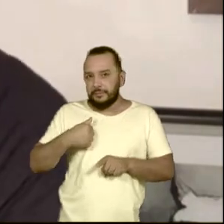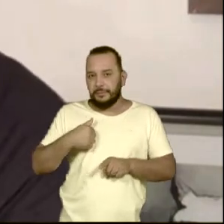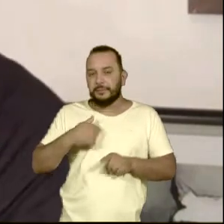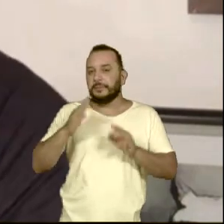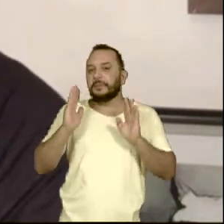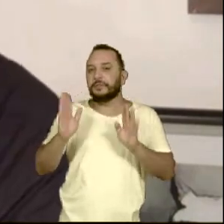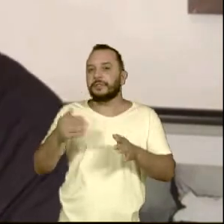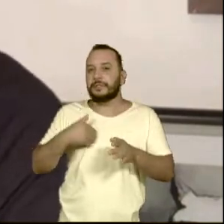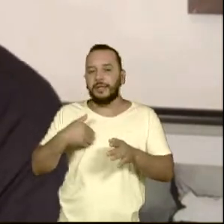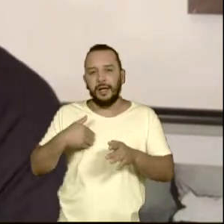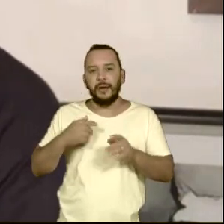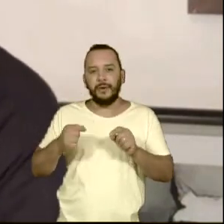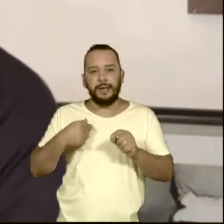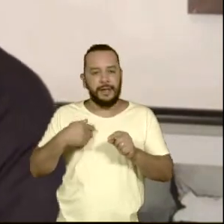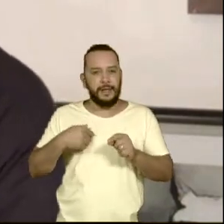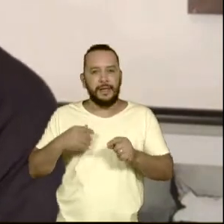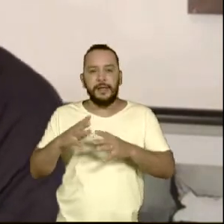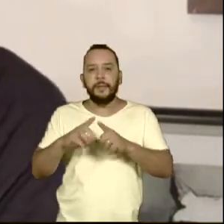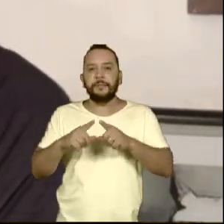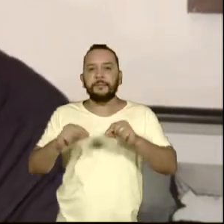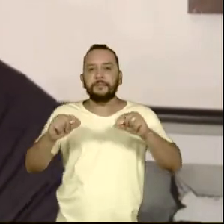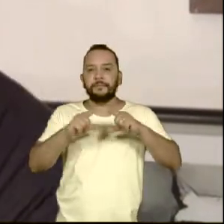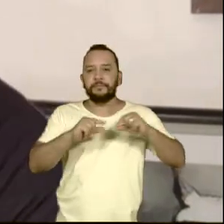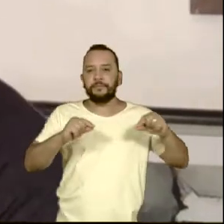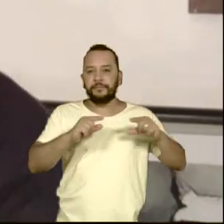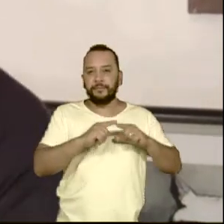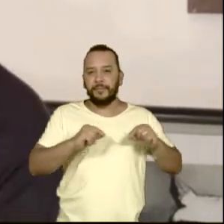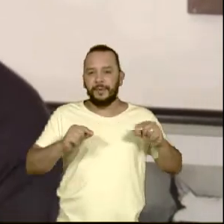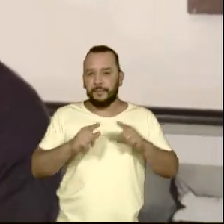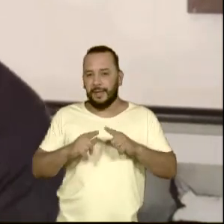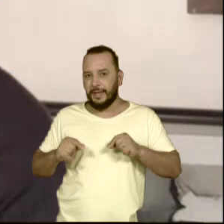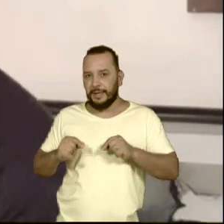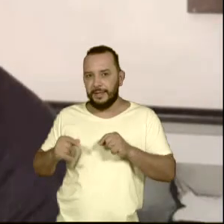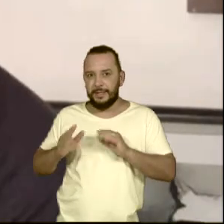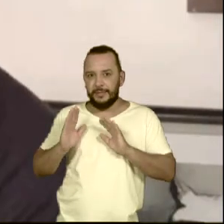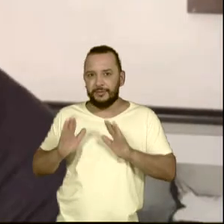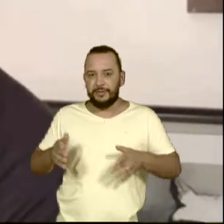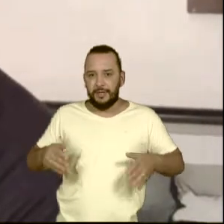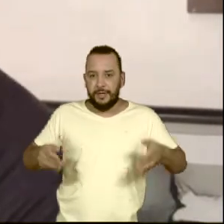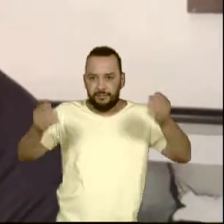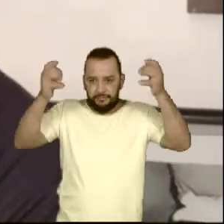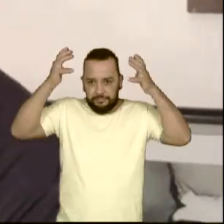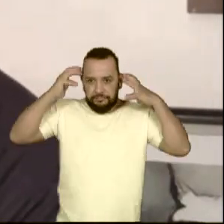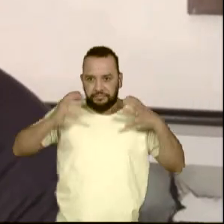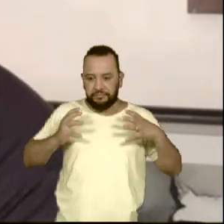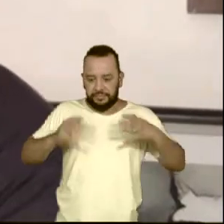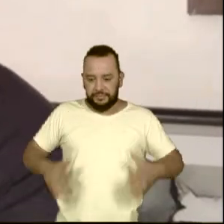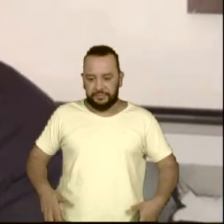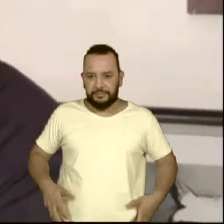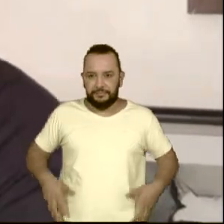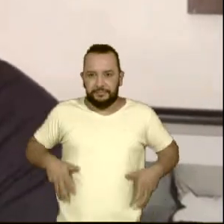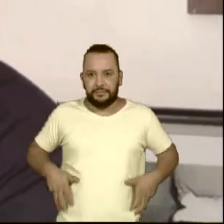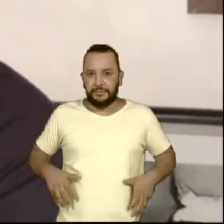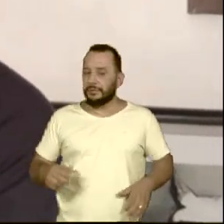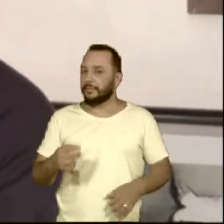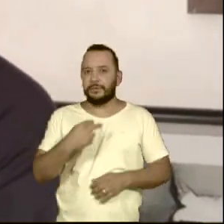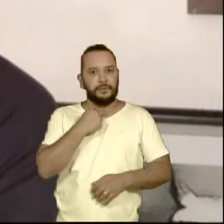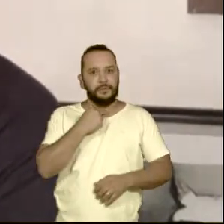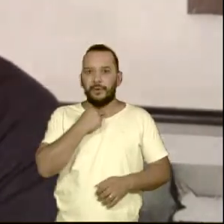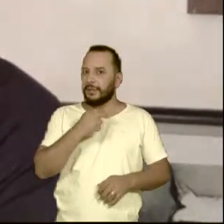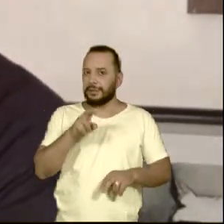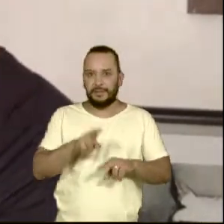até a cabeça, é uma peça só. E a partir do momento que você vestia esse boneco inteiro, você não pode mais sentar,